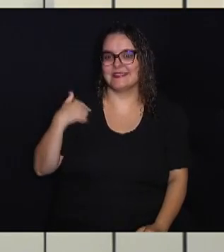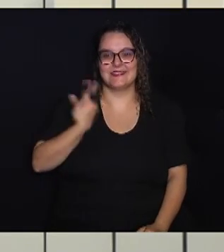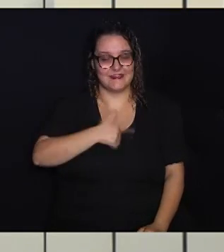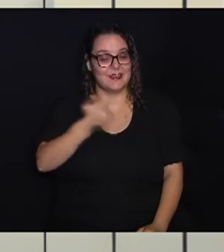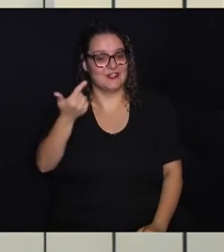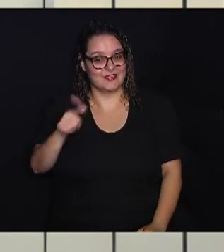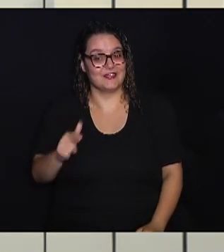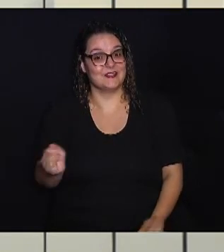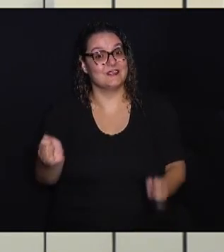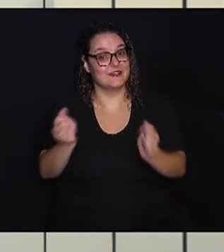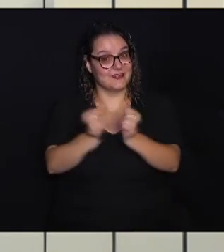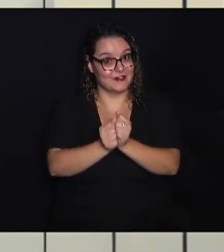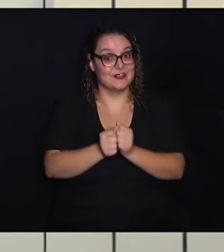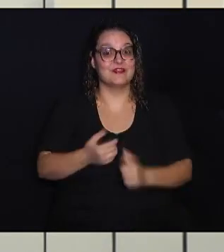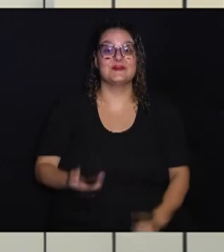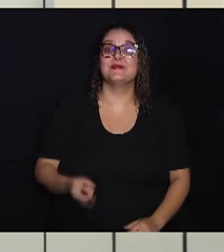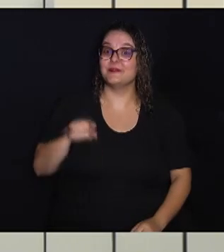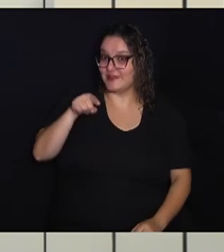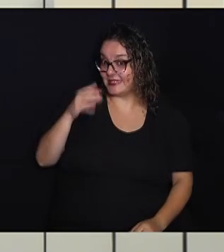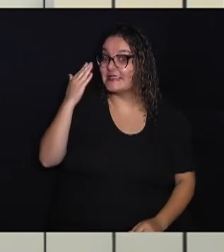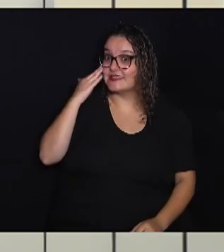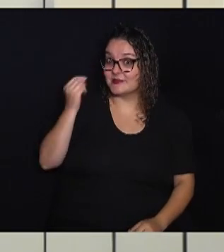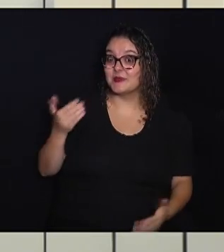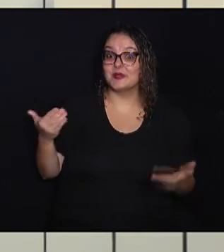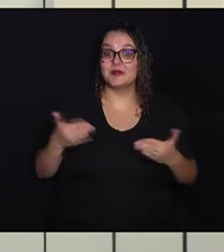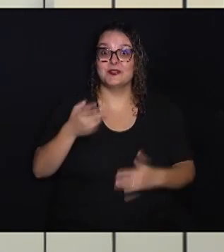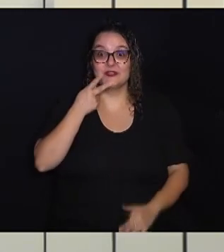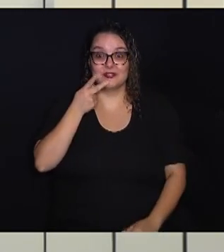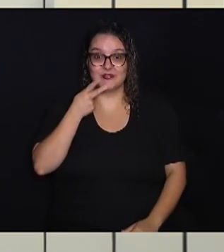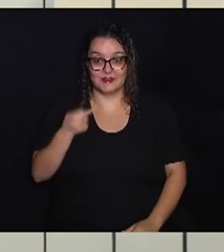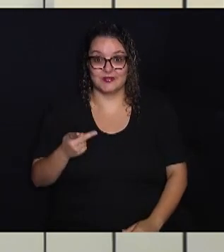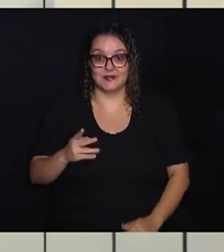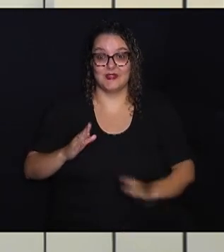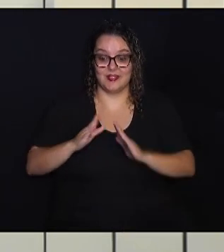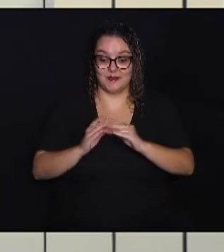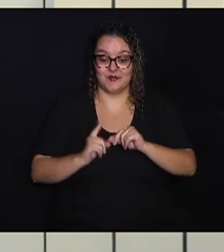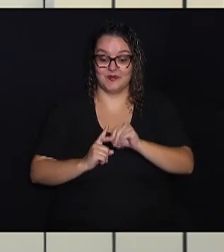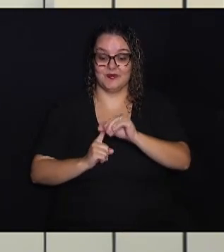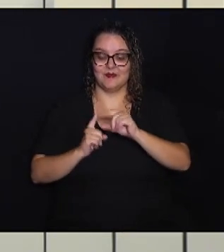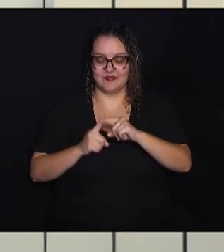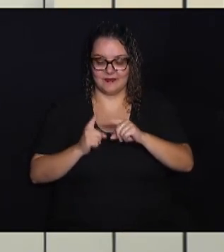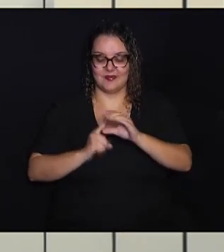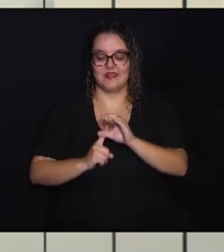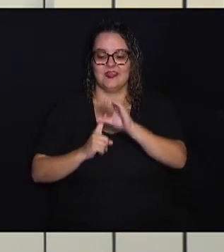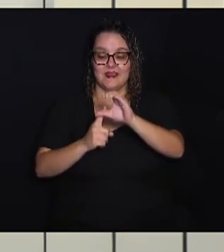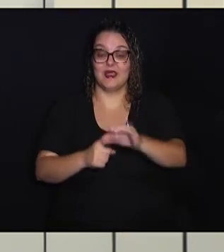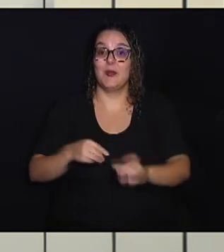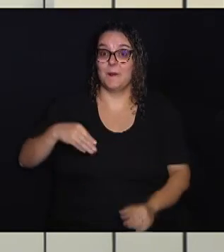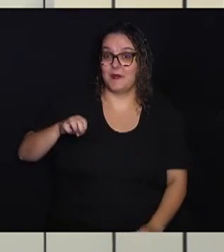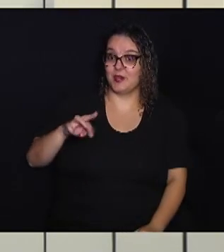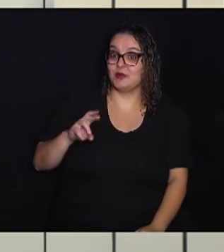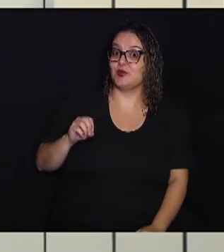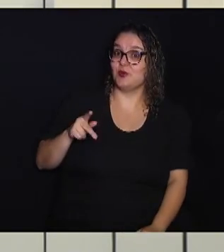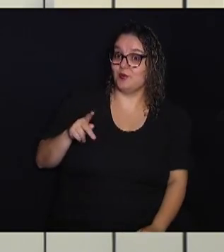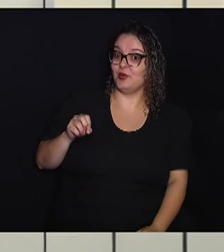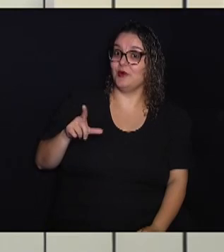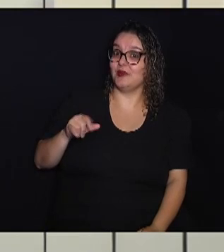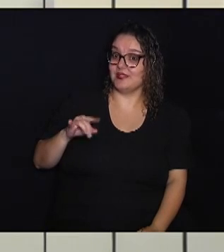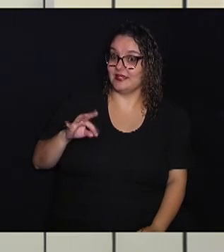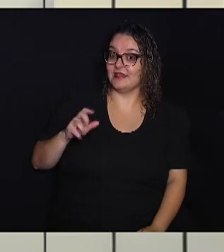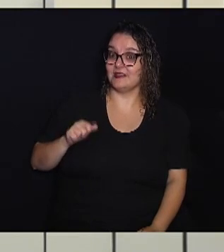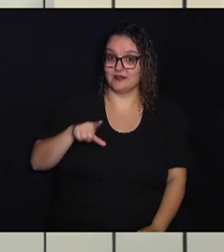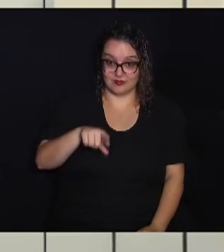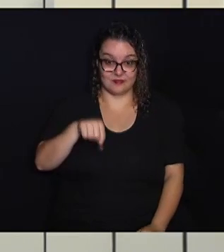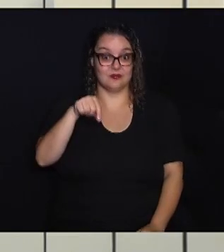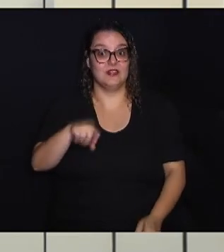continua com Você Sabia. Só que hoje nós vamos falar da Catedral Metropolitana, que foi também uma das escolhidas,